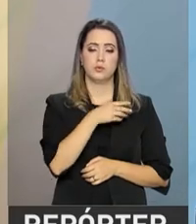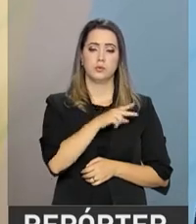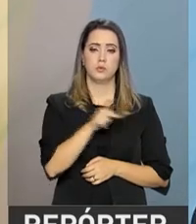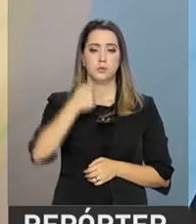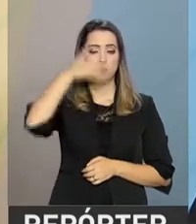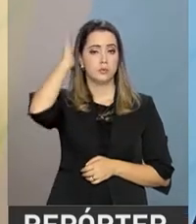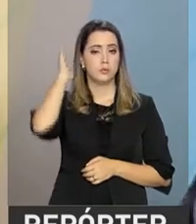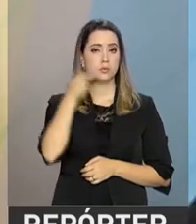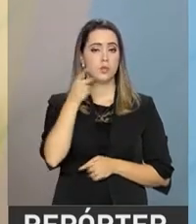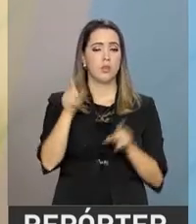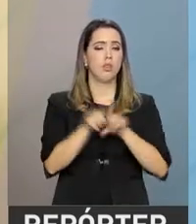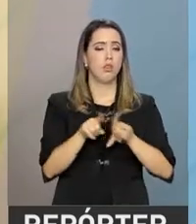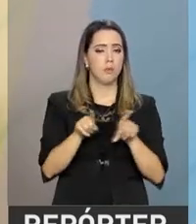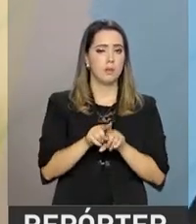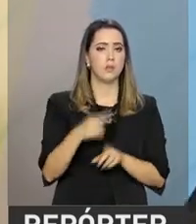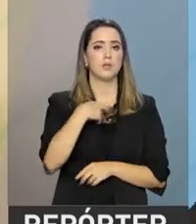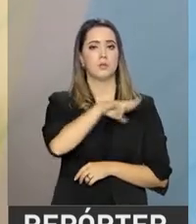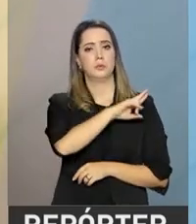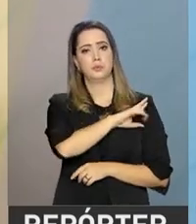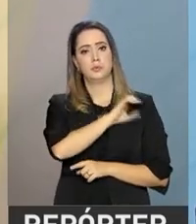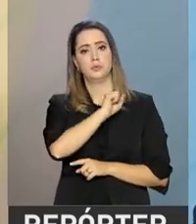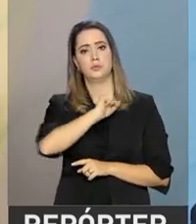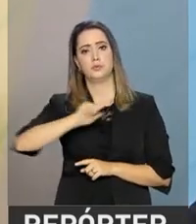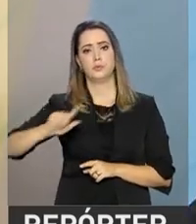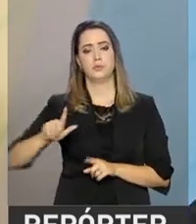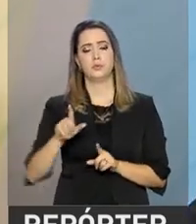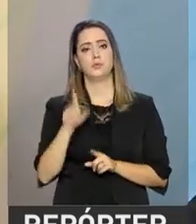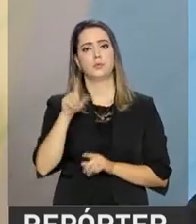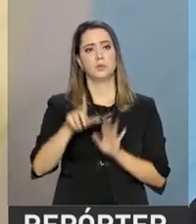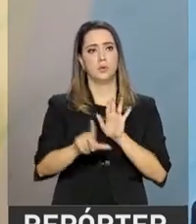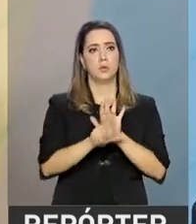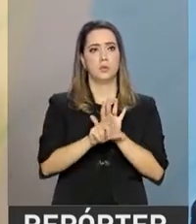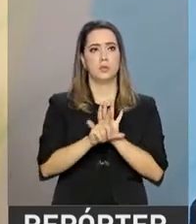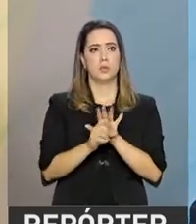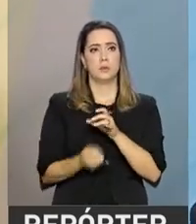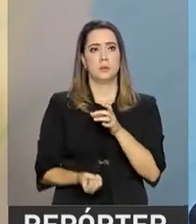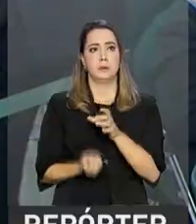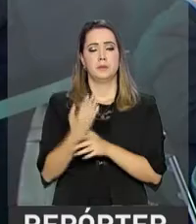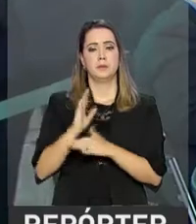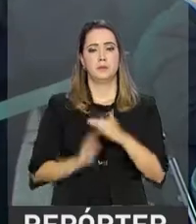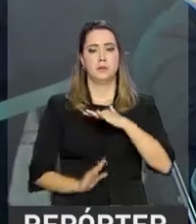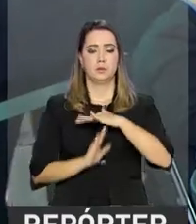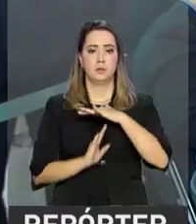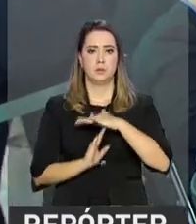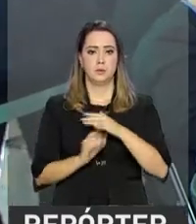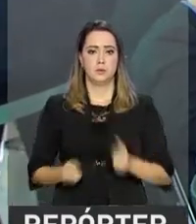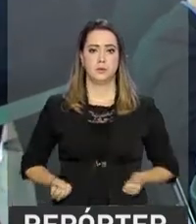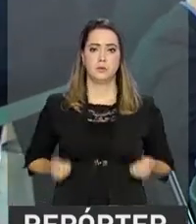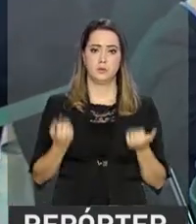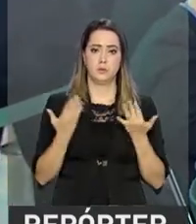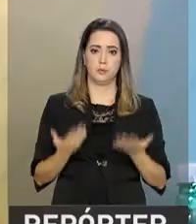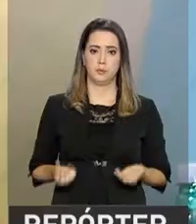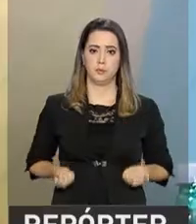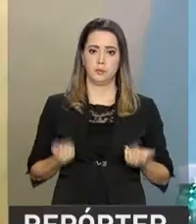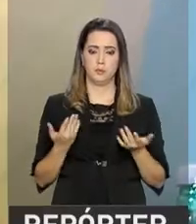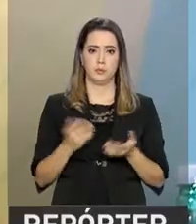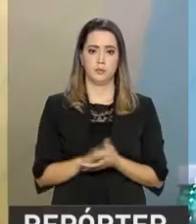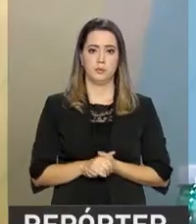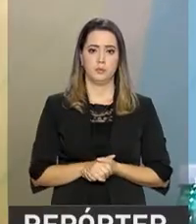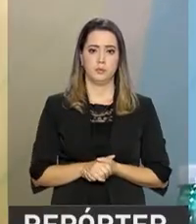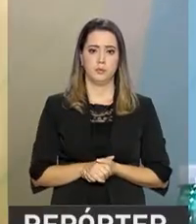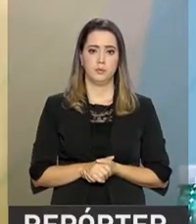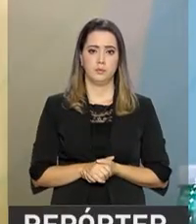temer além da responsabilidade fiscal como a lei que criou um teto para os gastos públicos como